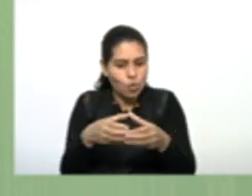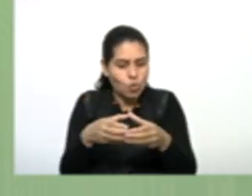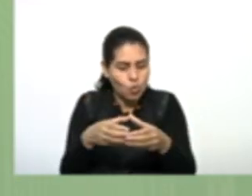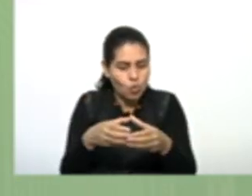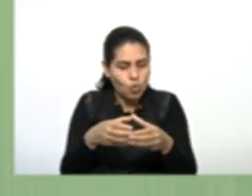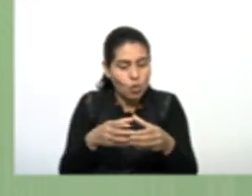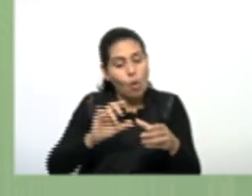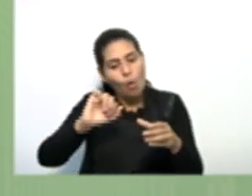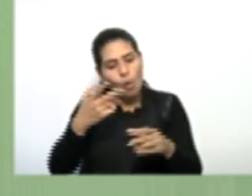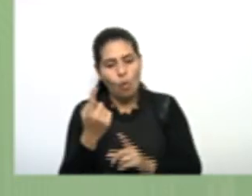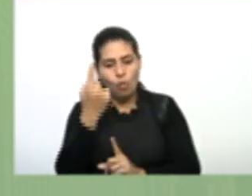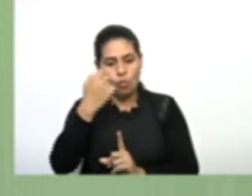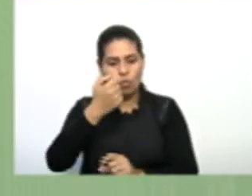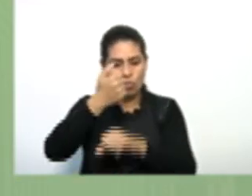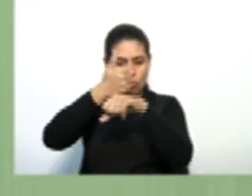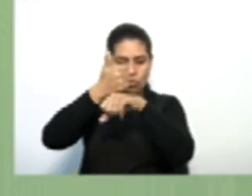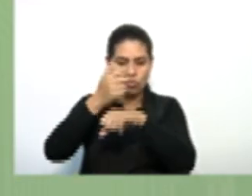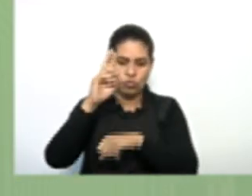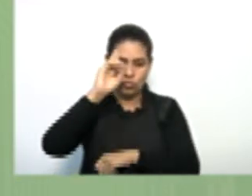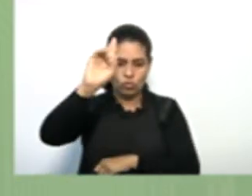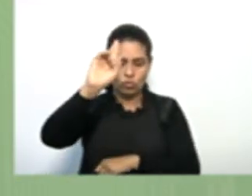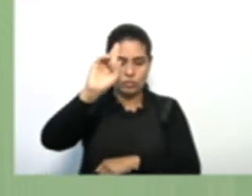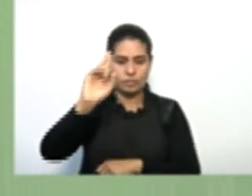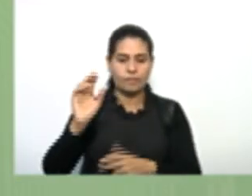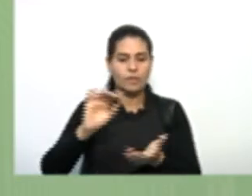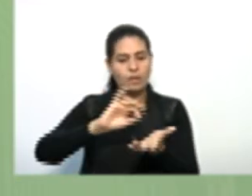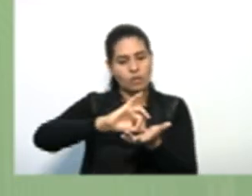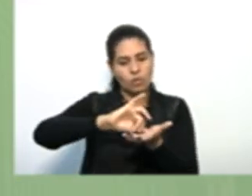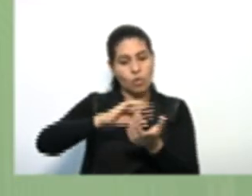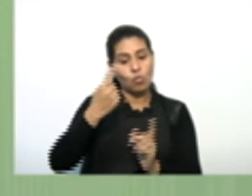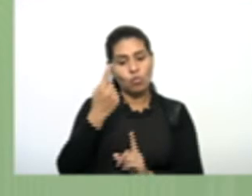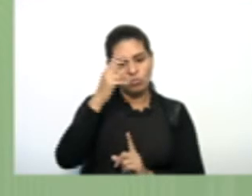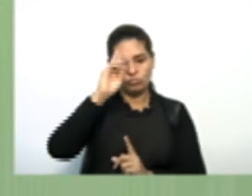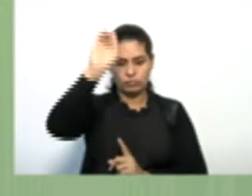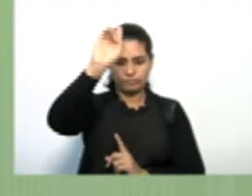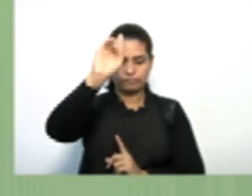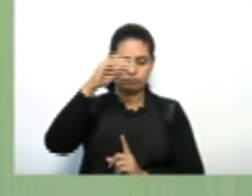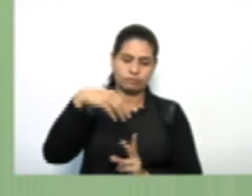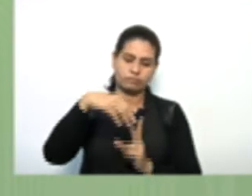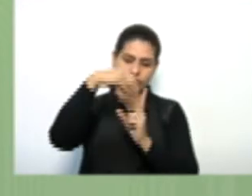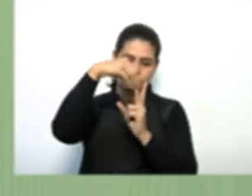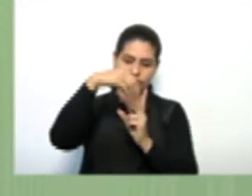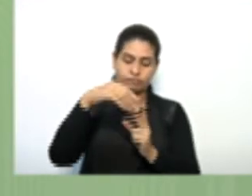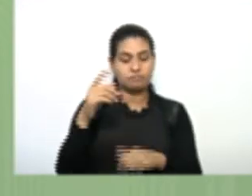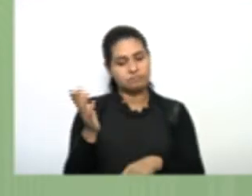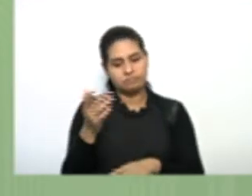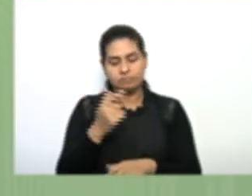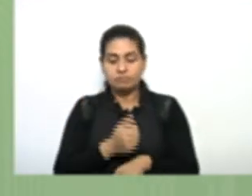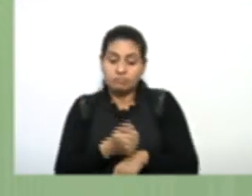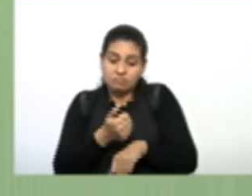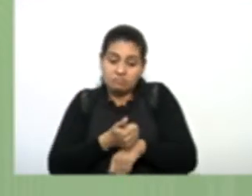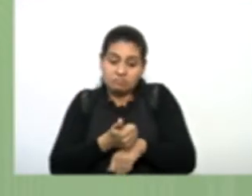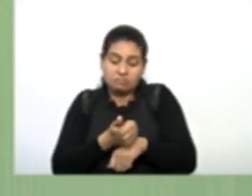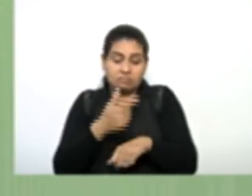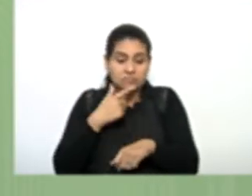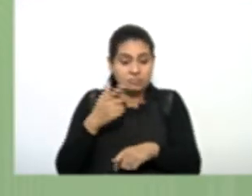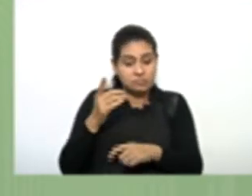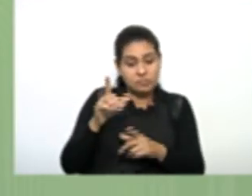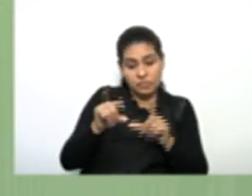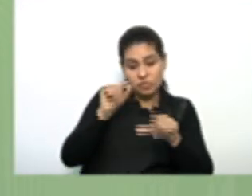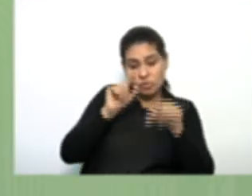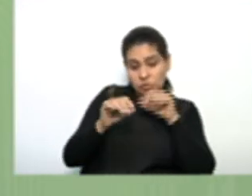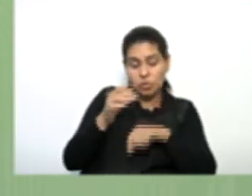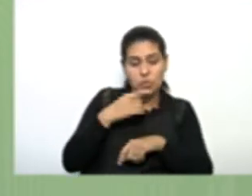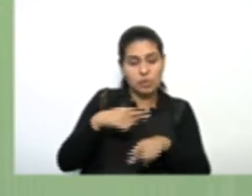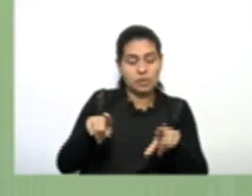coletiva ou de um dono só? A maior parte das empresas capitalistas ela tem um dono só. Ela tem uma certa concentração aí também no polo de decisão.